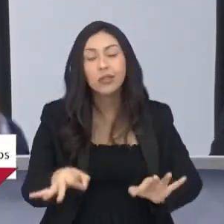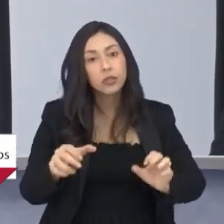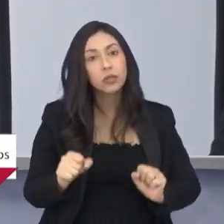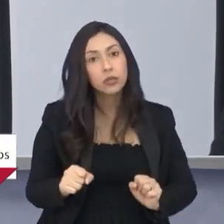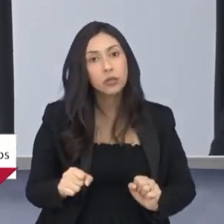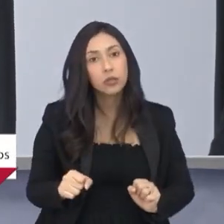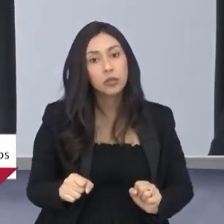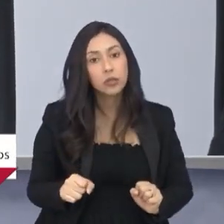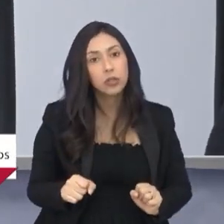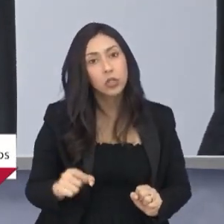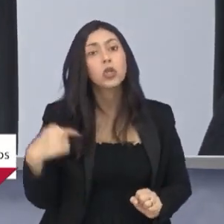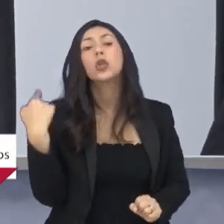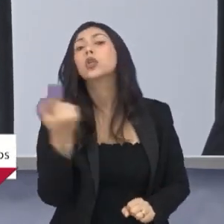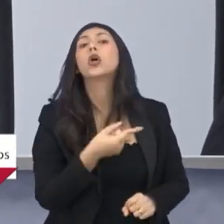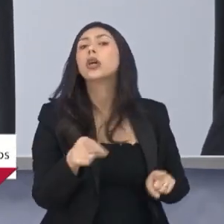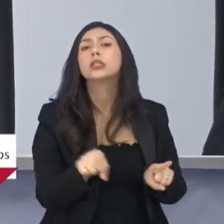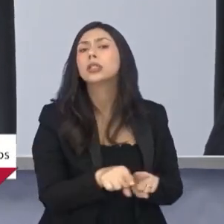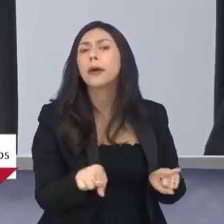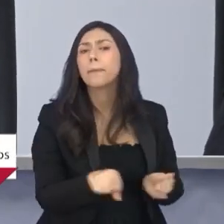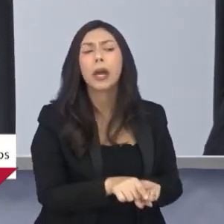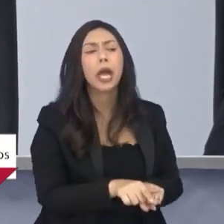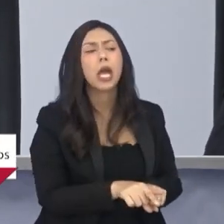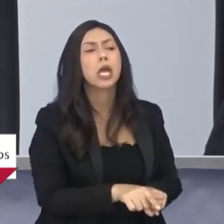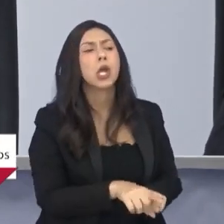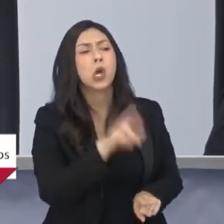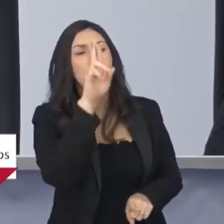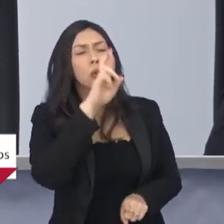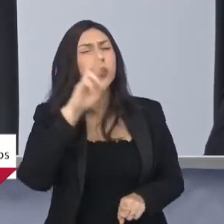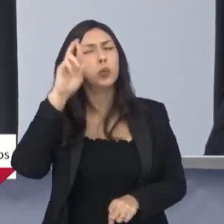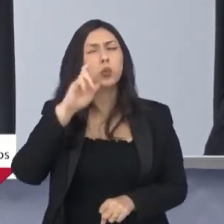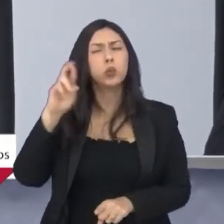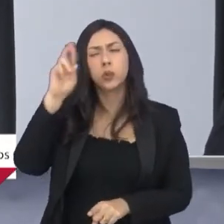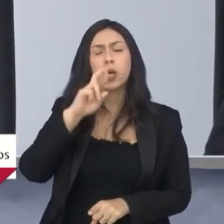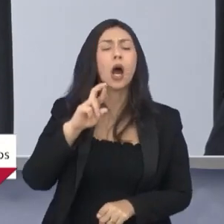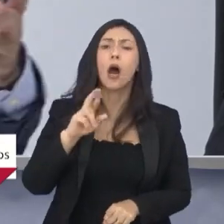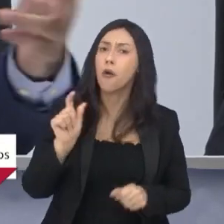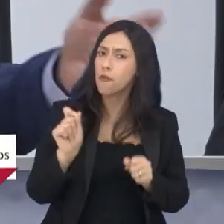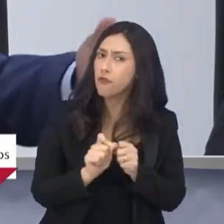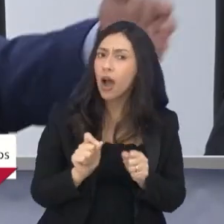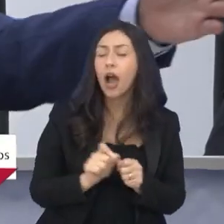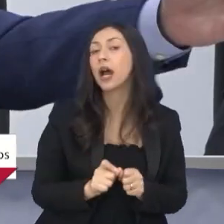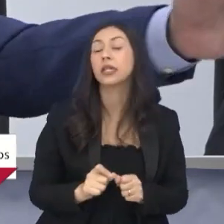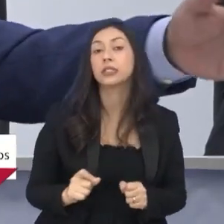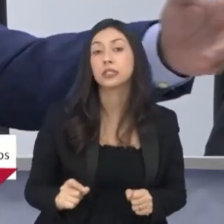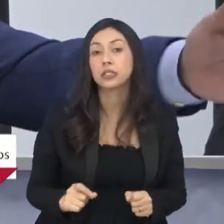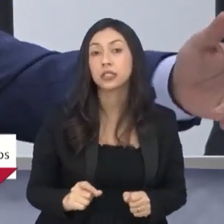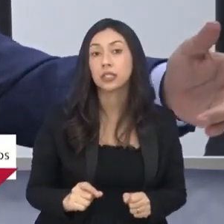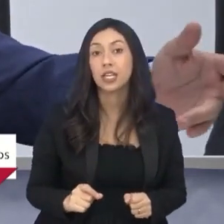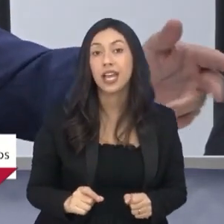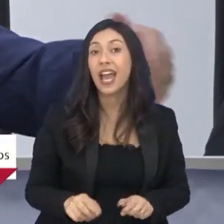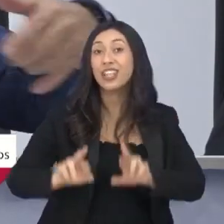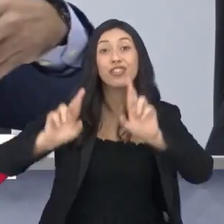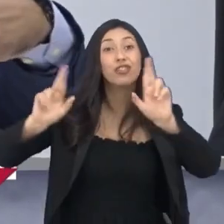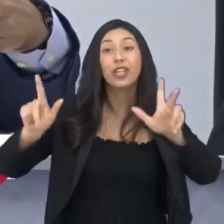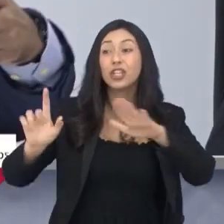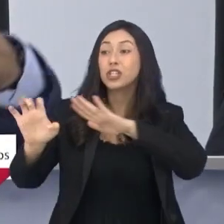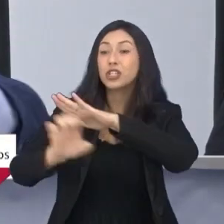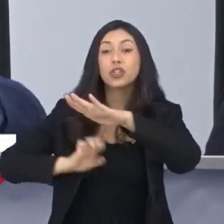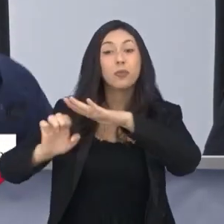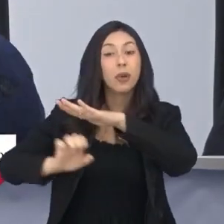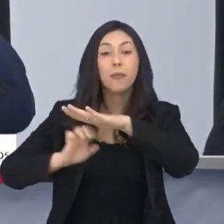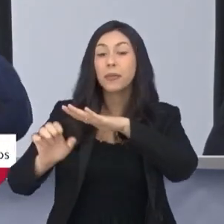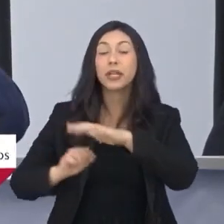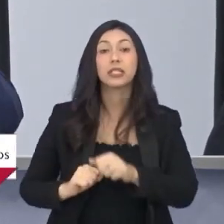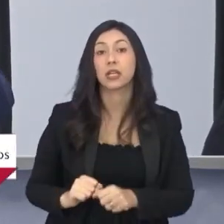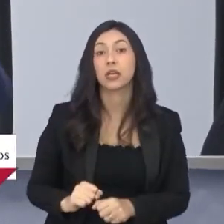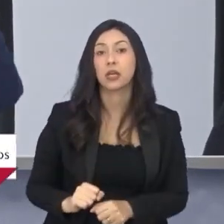suas auditorias as suas fiscalizações de rotina as essas fiscalizações não são provocadas como numa empresa privada que você tem lá